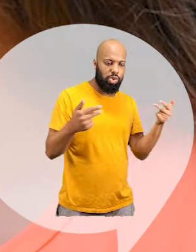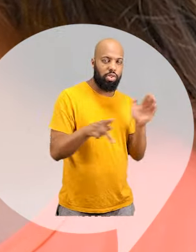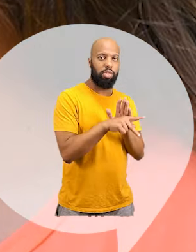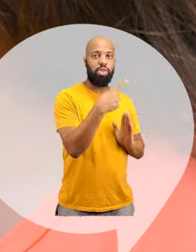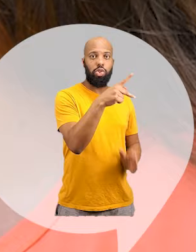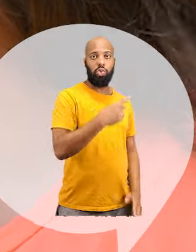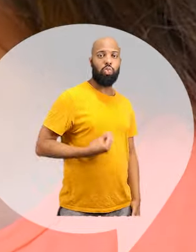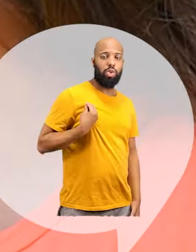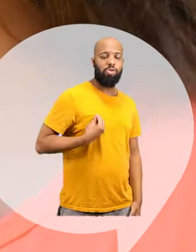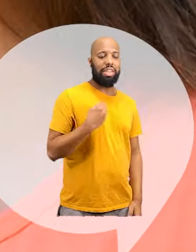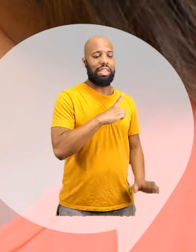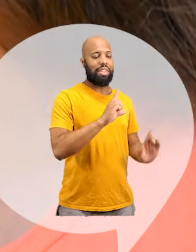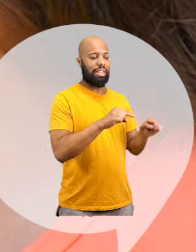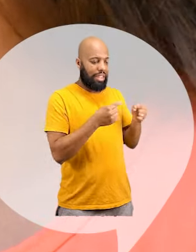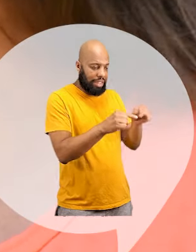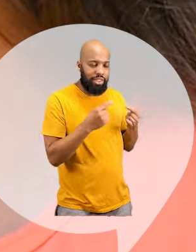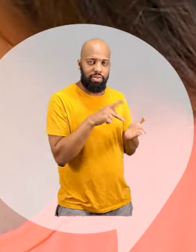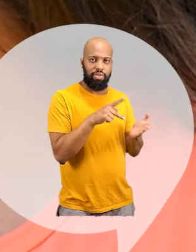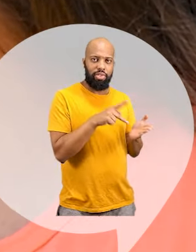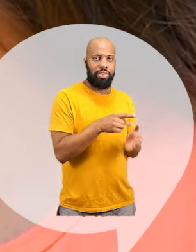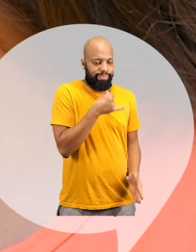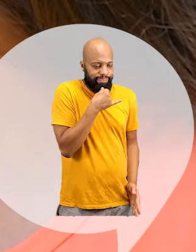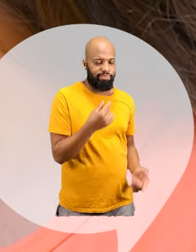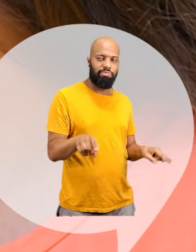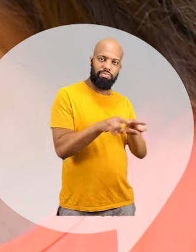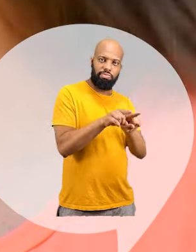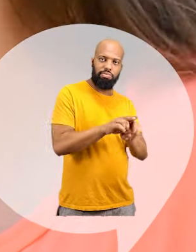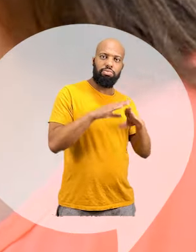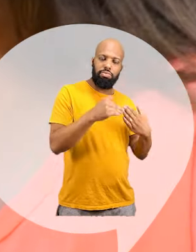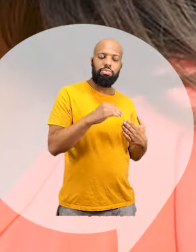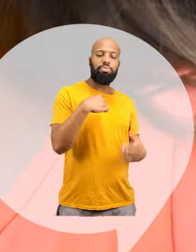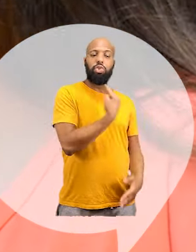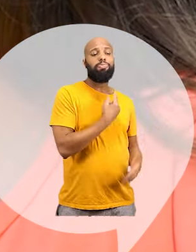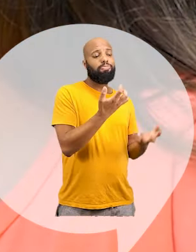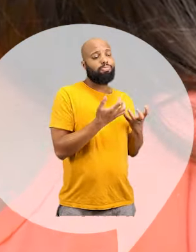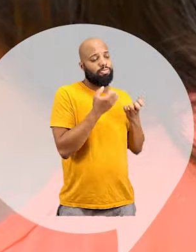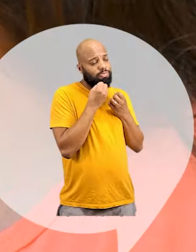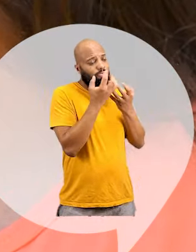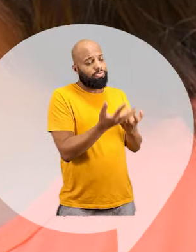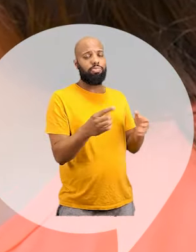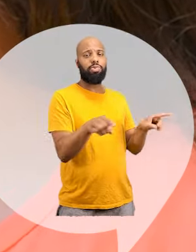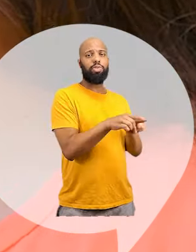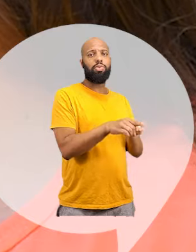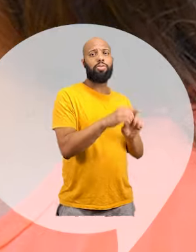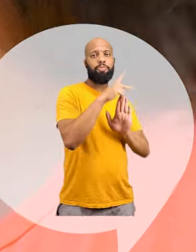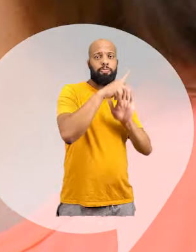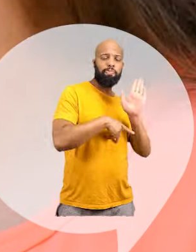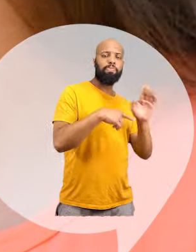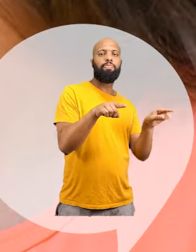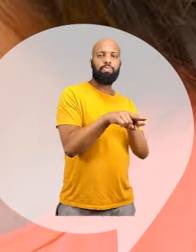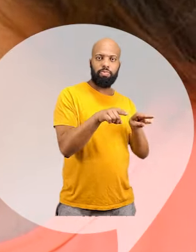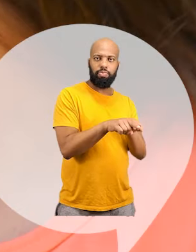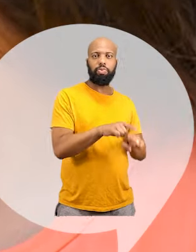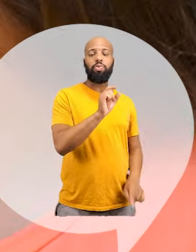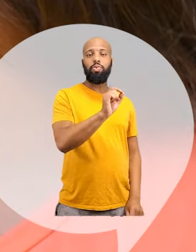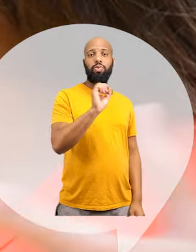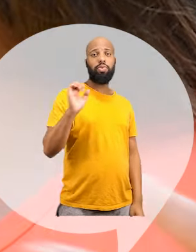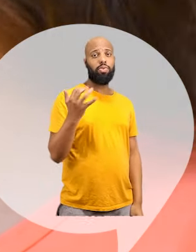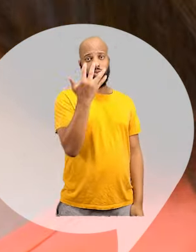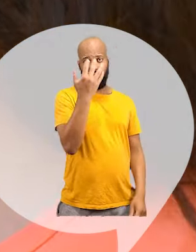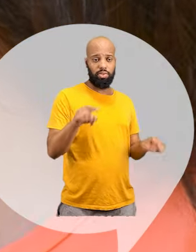que foi muito desafiadora sim nem muito triste e é mas a gente queria que você falasse um pouquinho assim do projeto de do